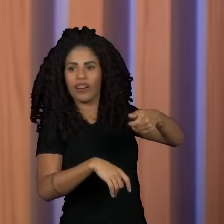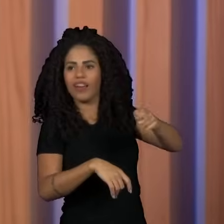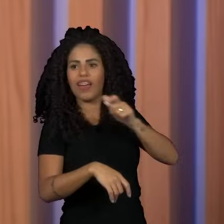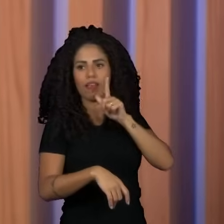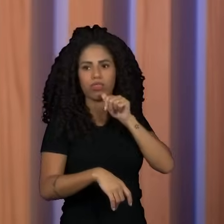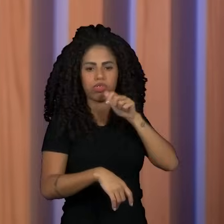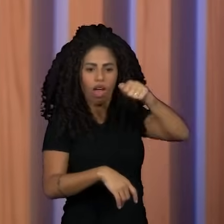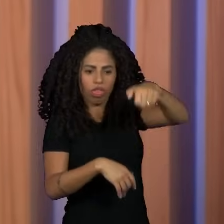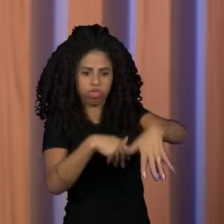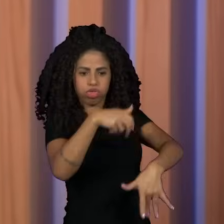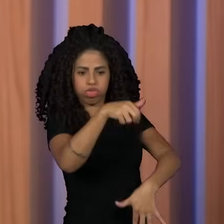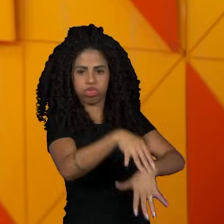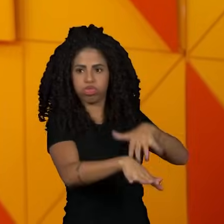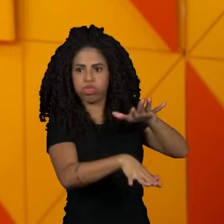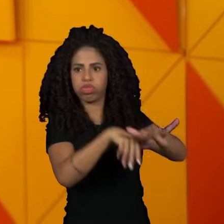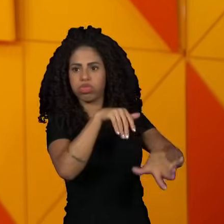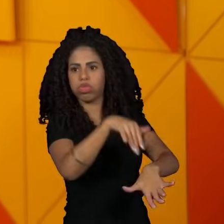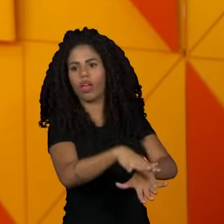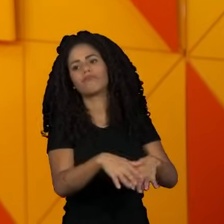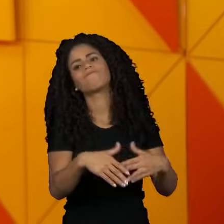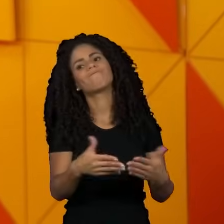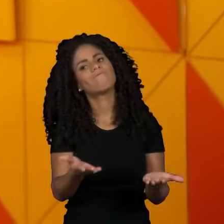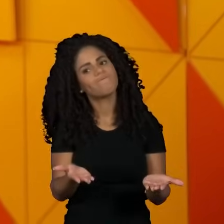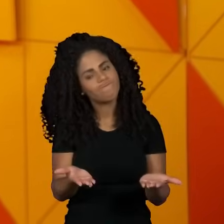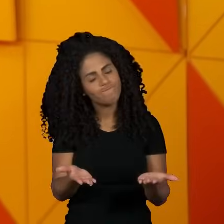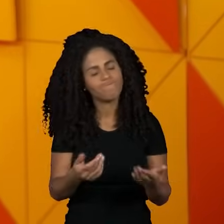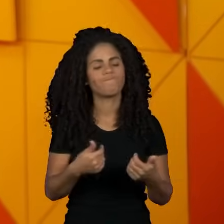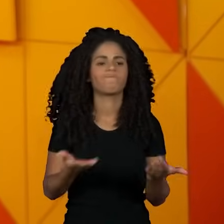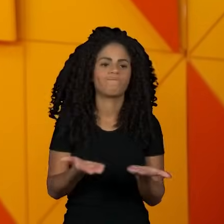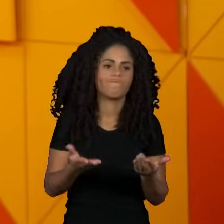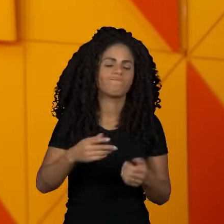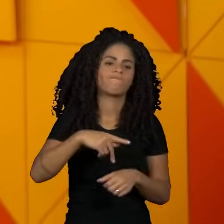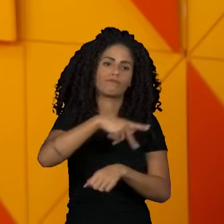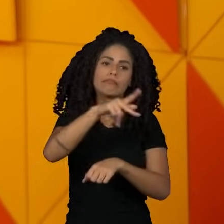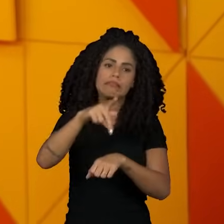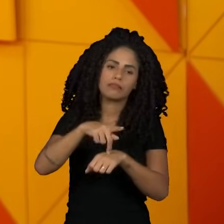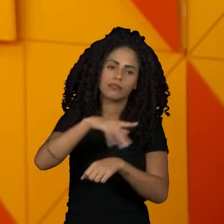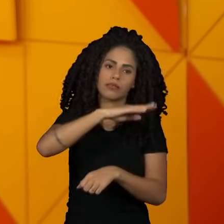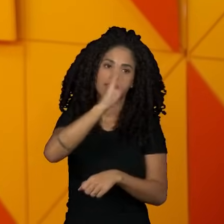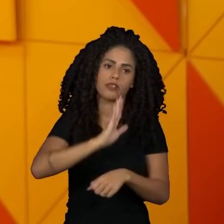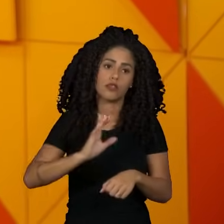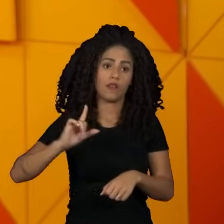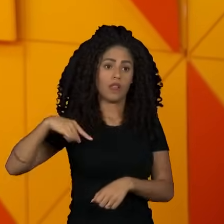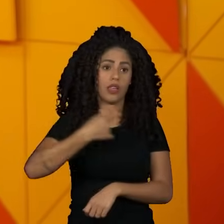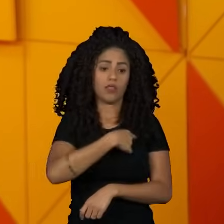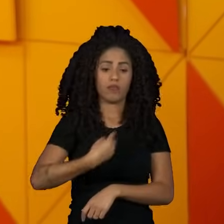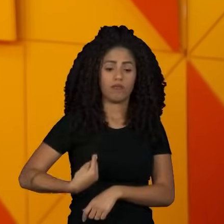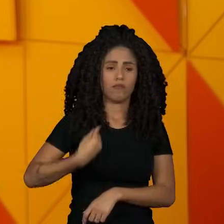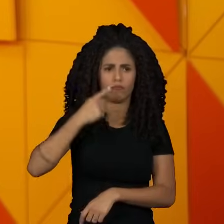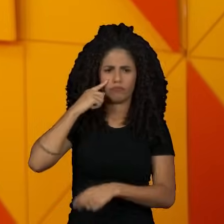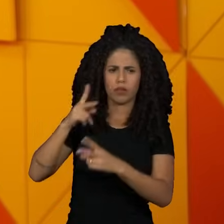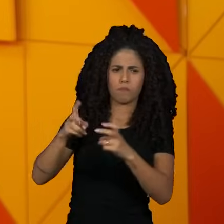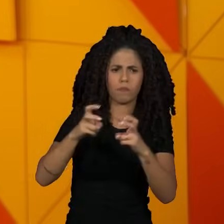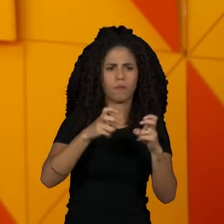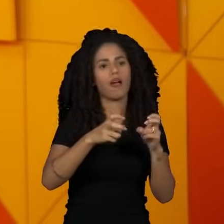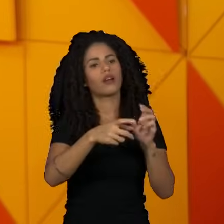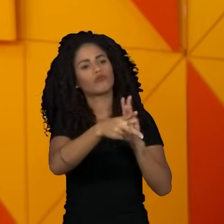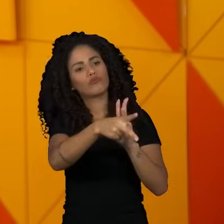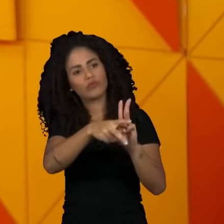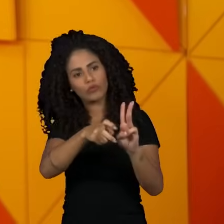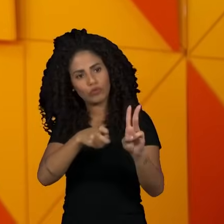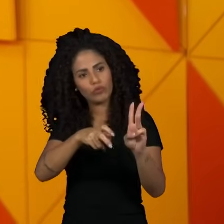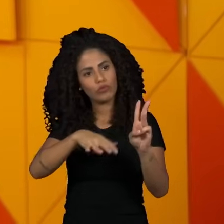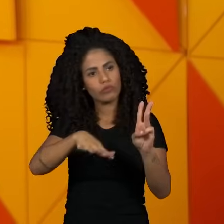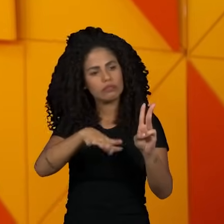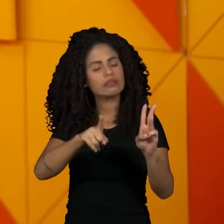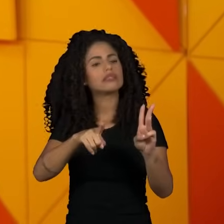muito né? menos, né? É sobre a gente estar num país onde a gente está vendo a população, os povos originários,